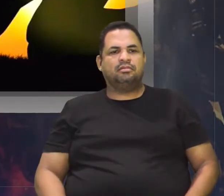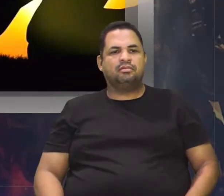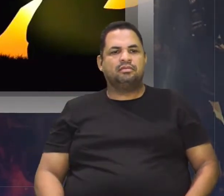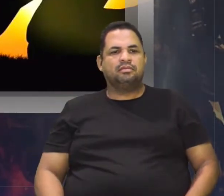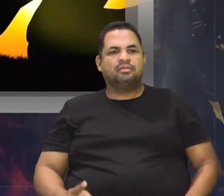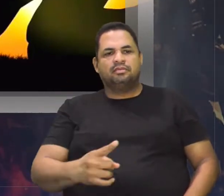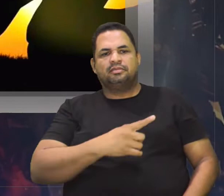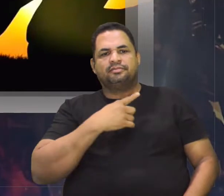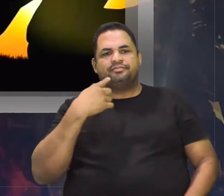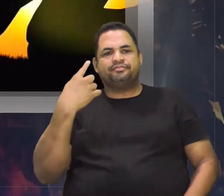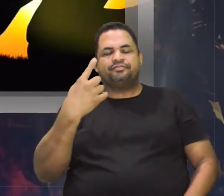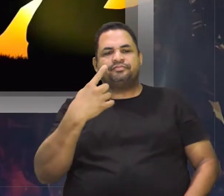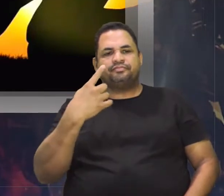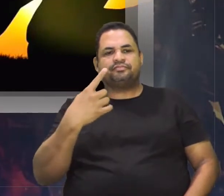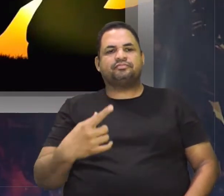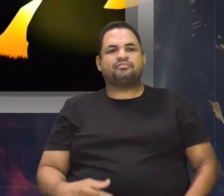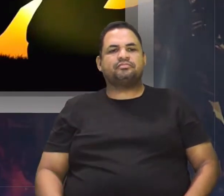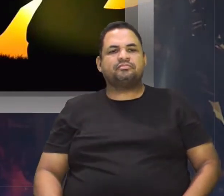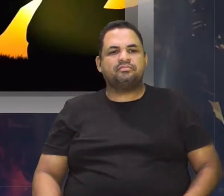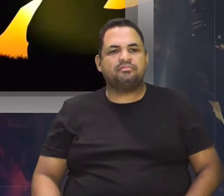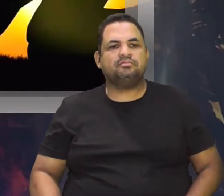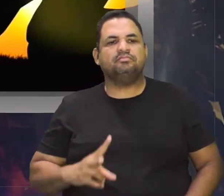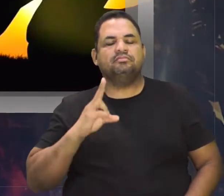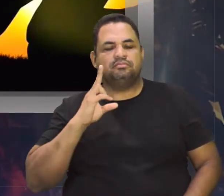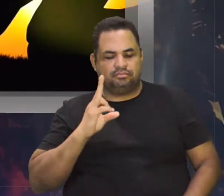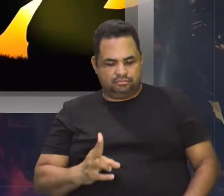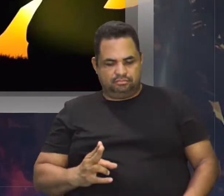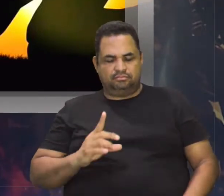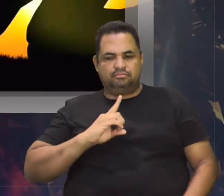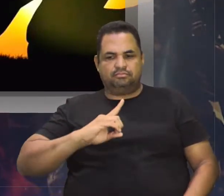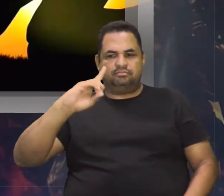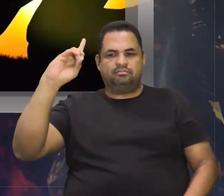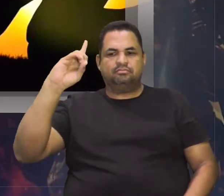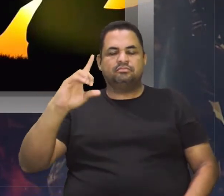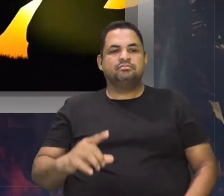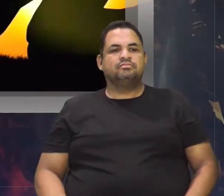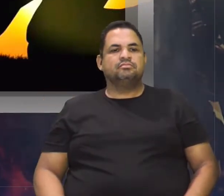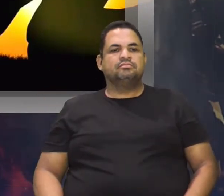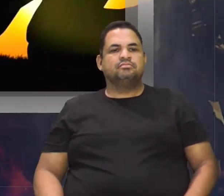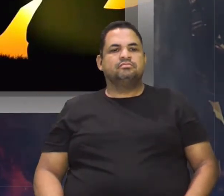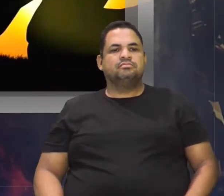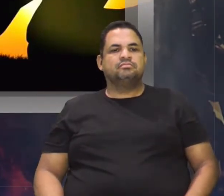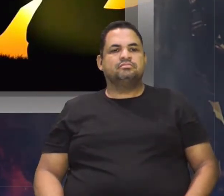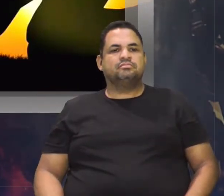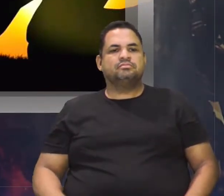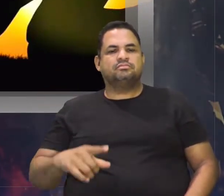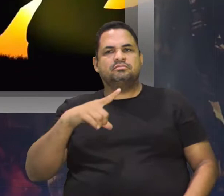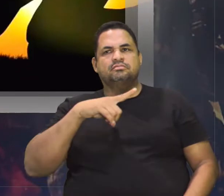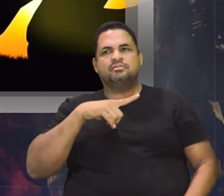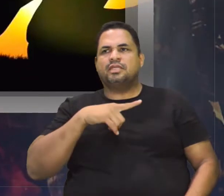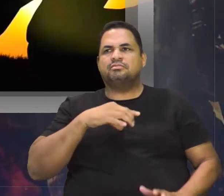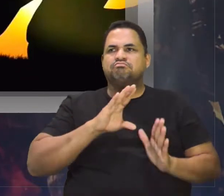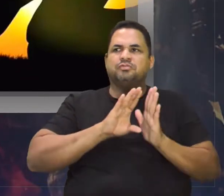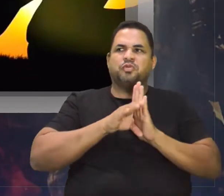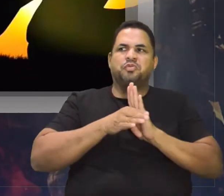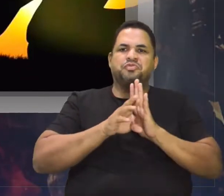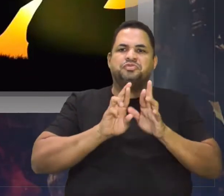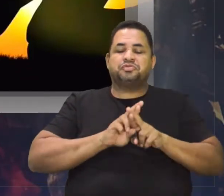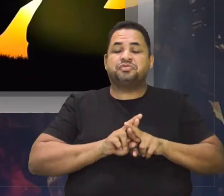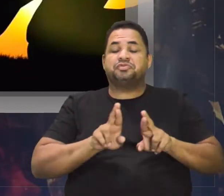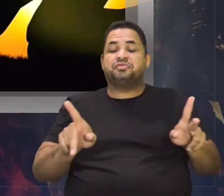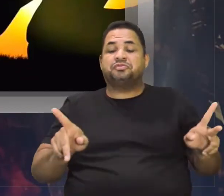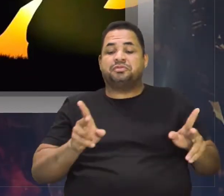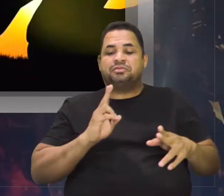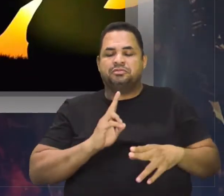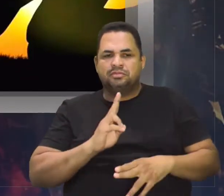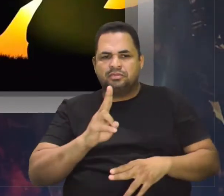Nós temos em comum o mesmo Deus. Temos preceitos diferentes de seguir esse Deus.